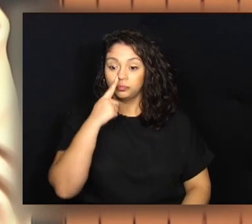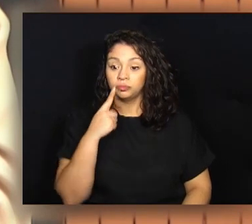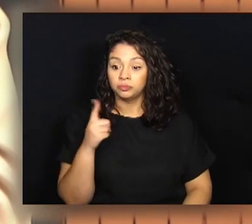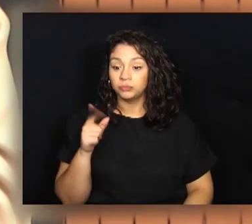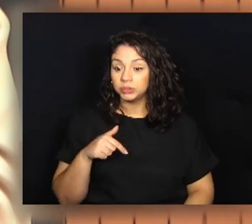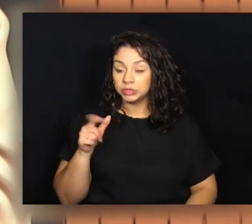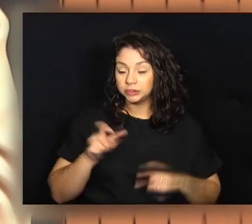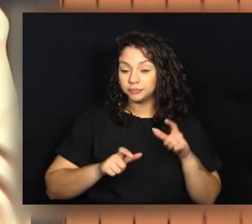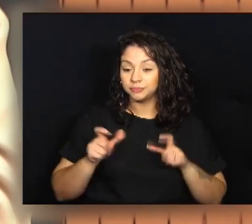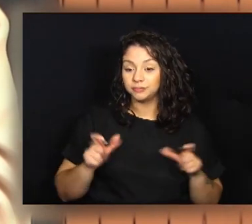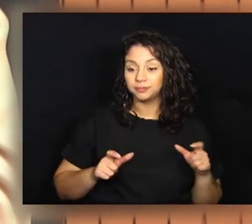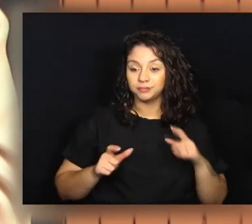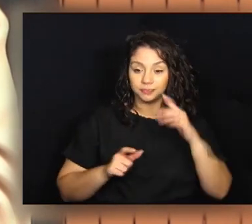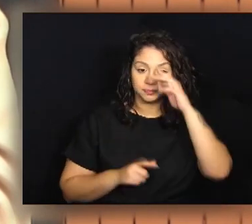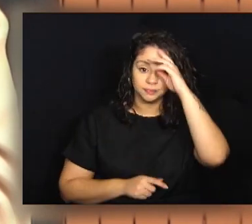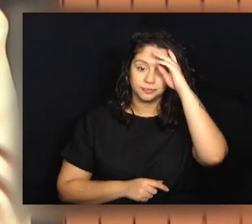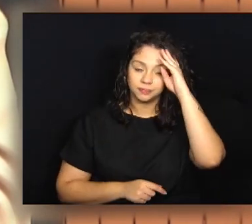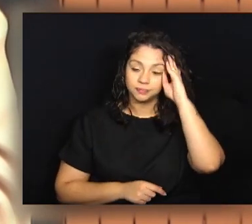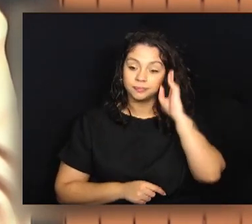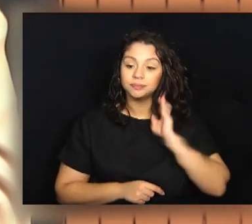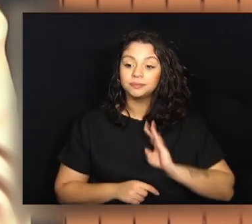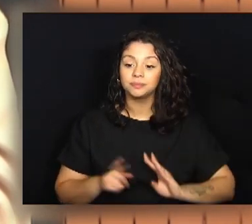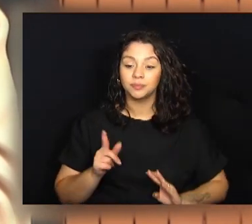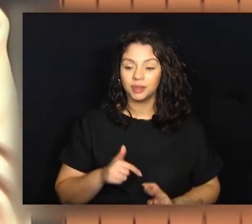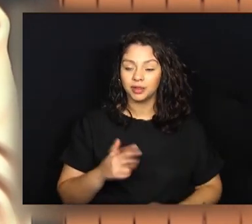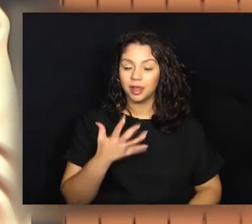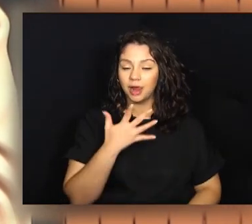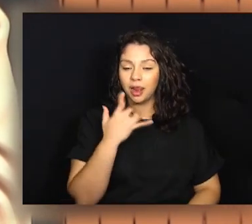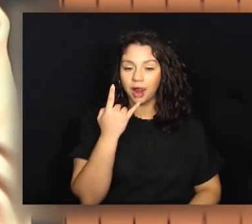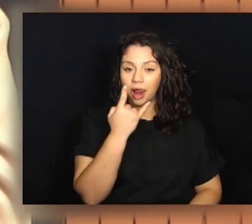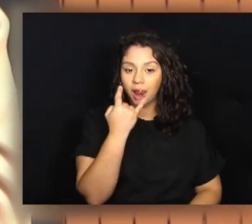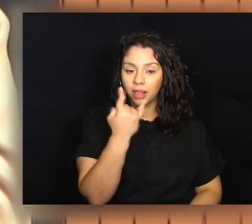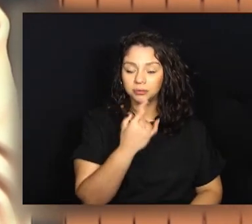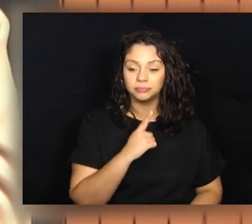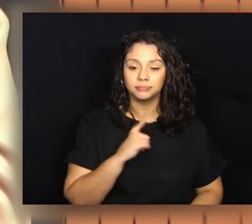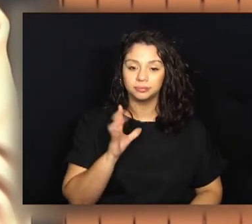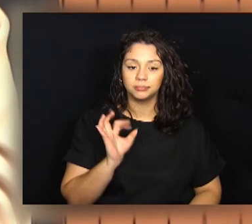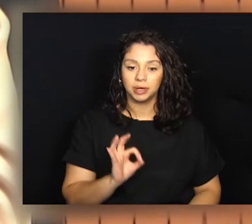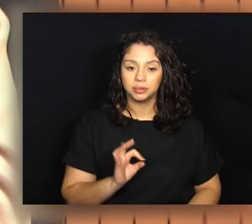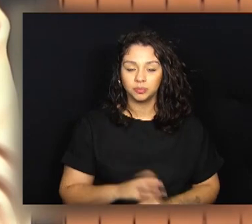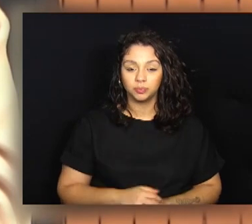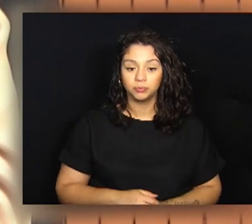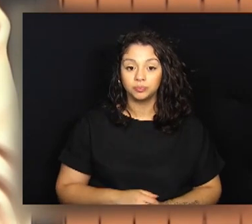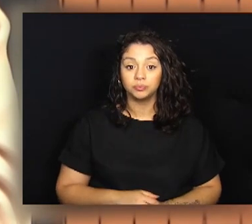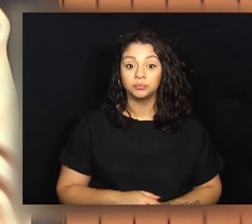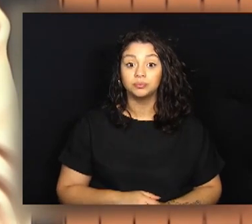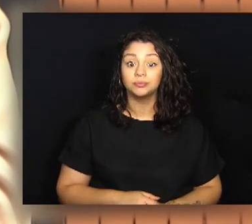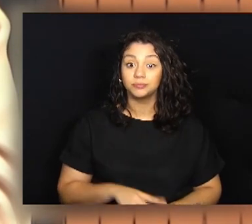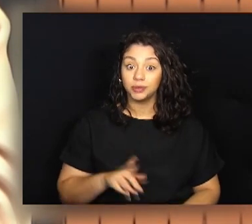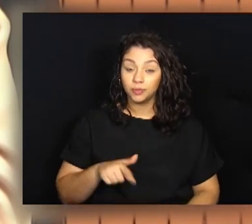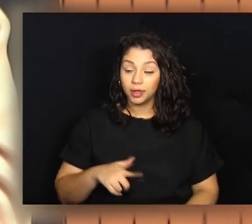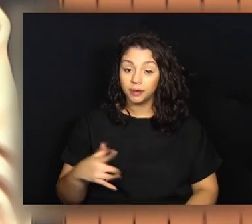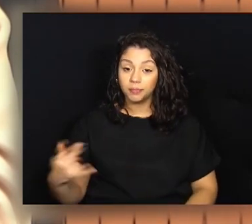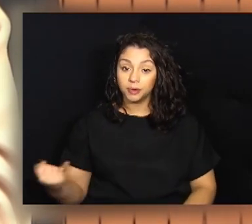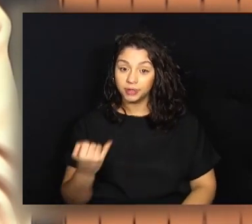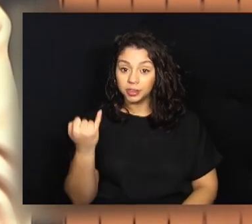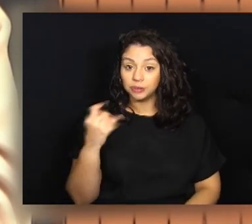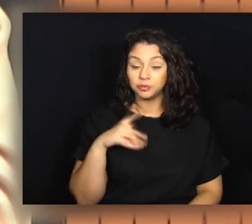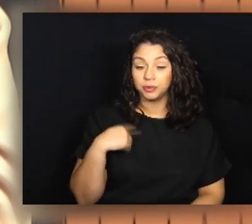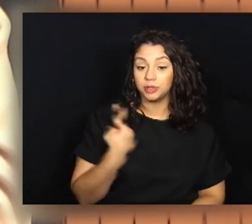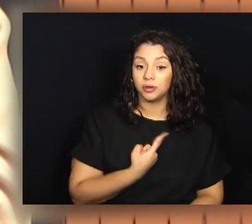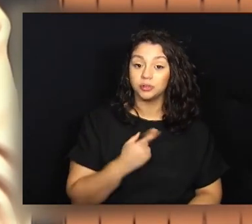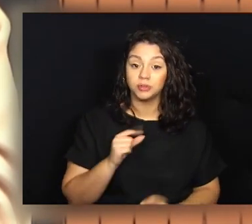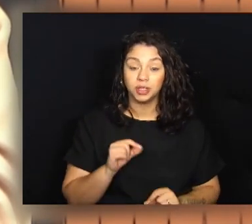egos incautos, ele é muito sedutor. Então, é muito relevante para nós